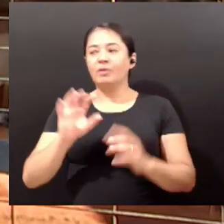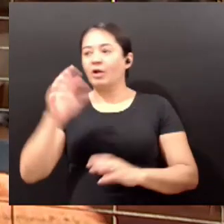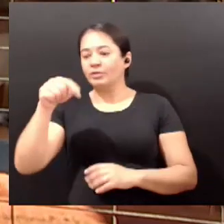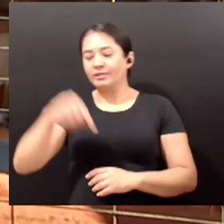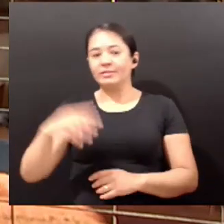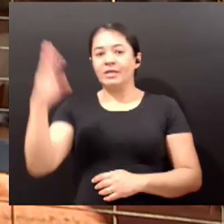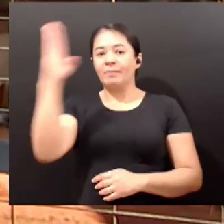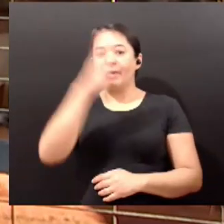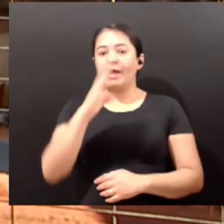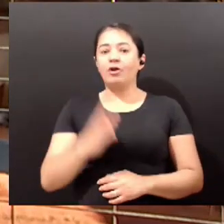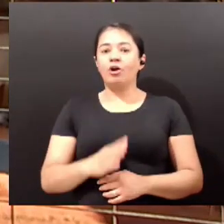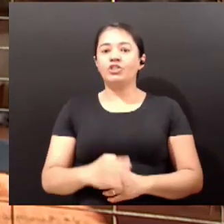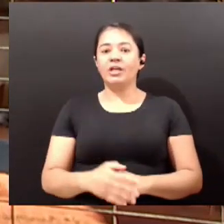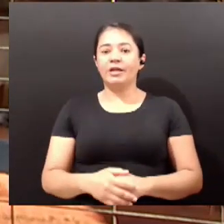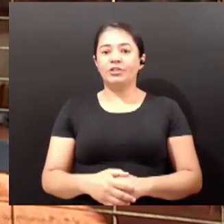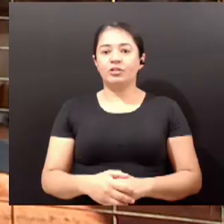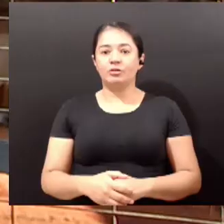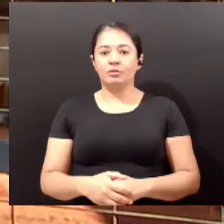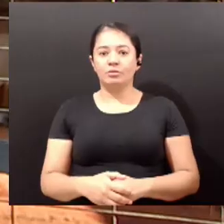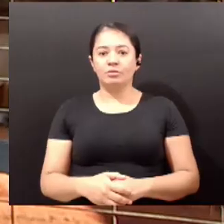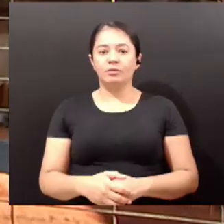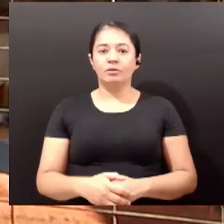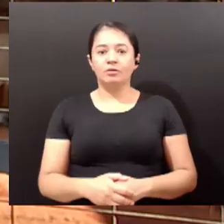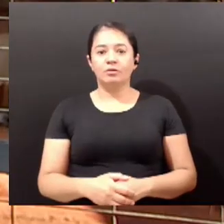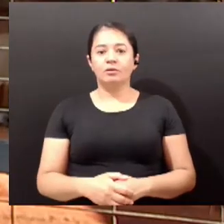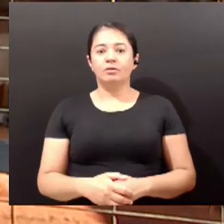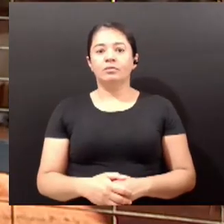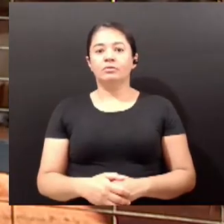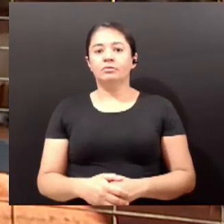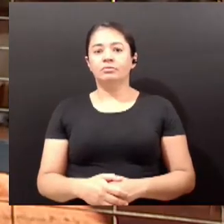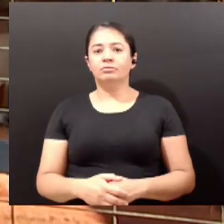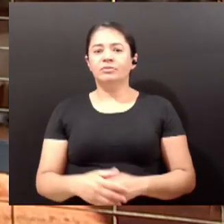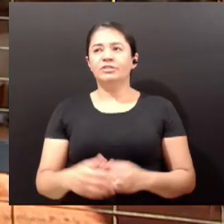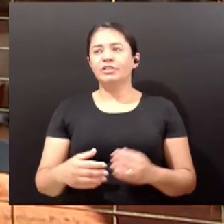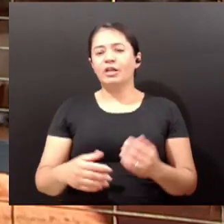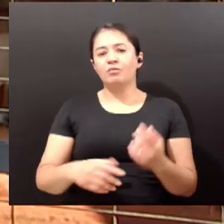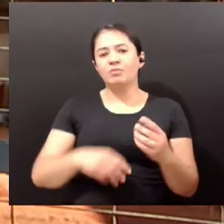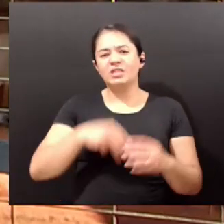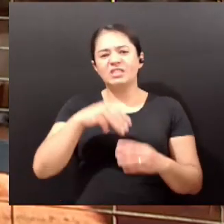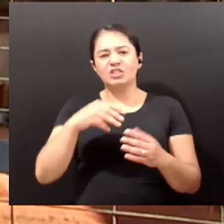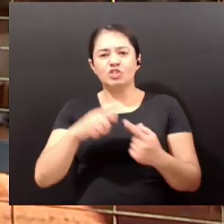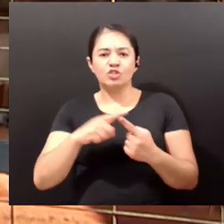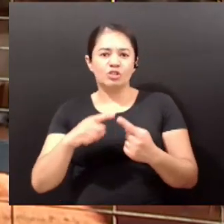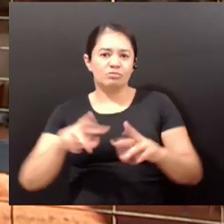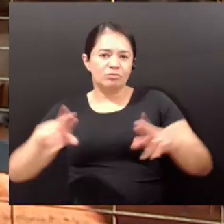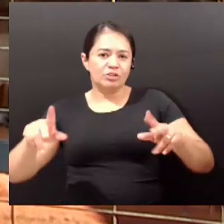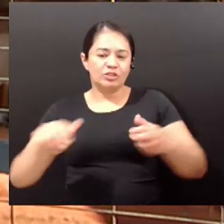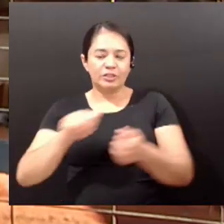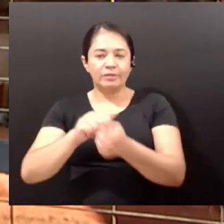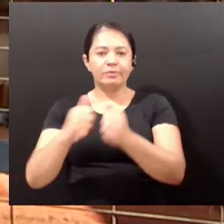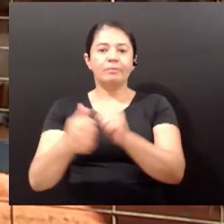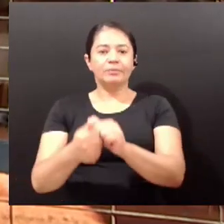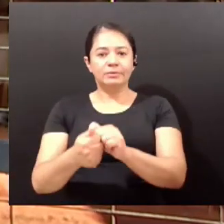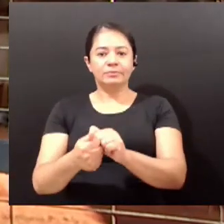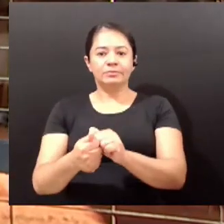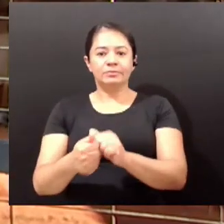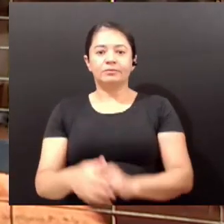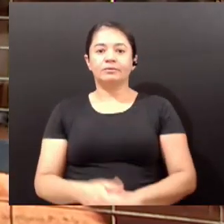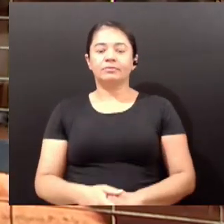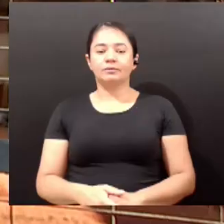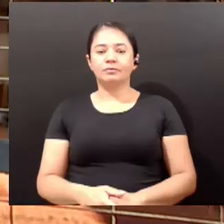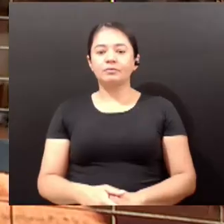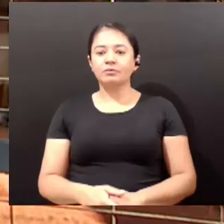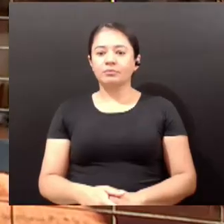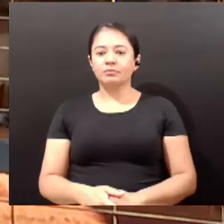e a gente tem algumas morfologias diferentes de adaptação, né? Então é um bicho